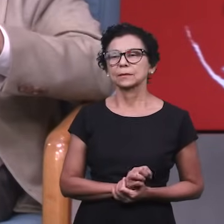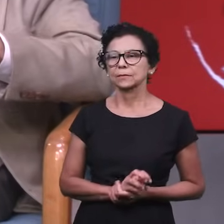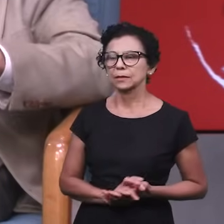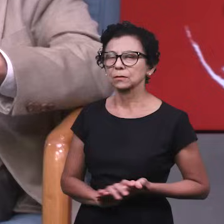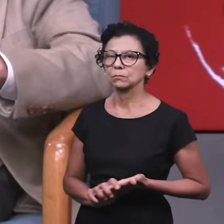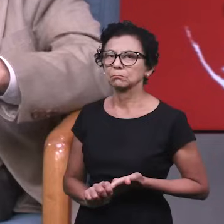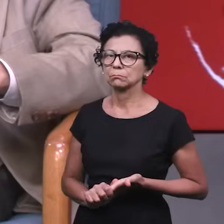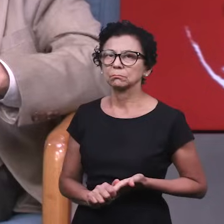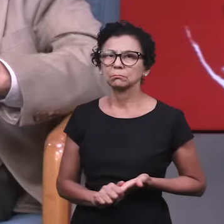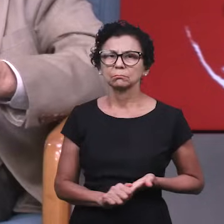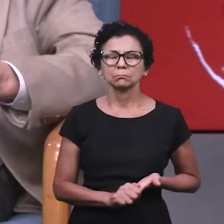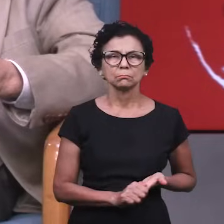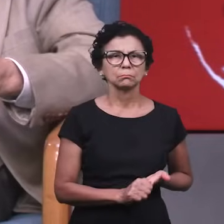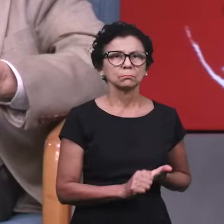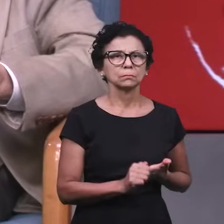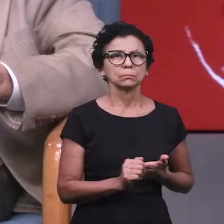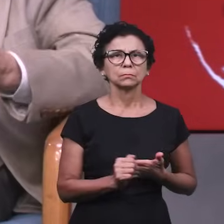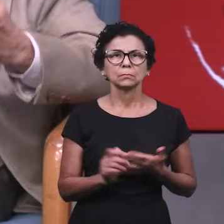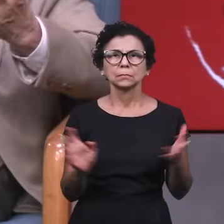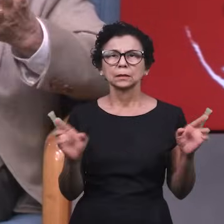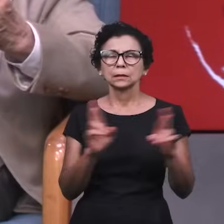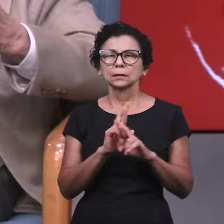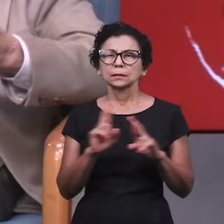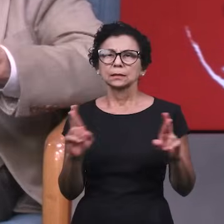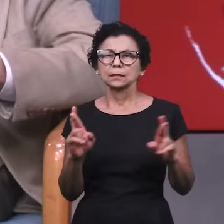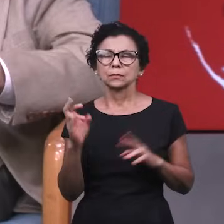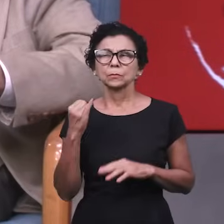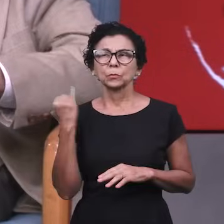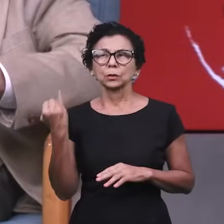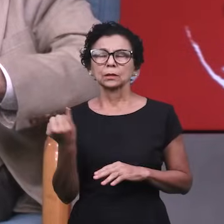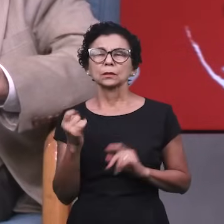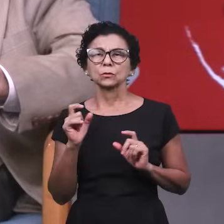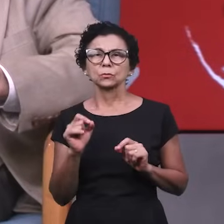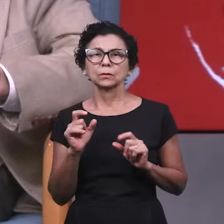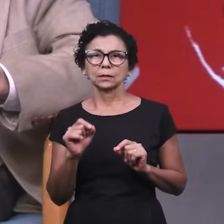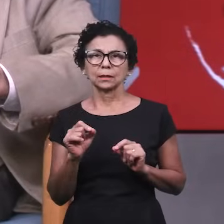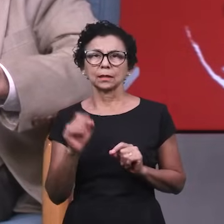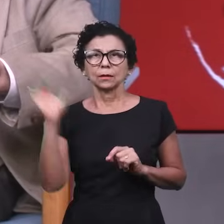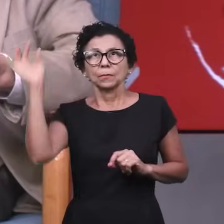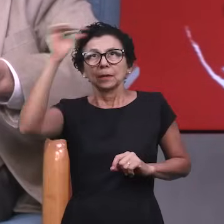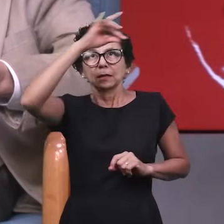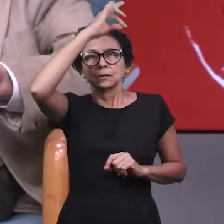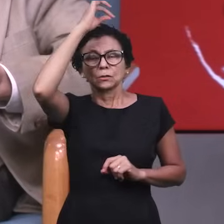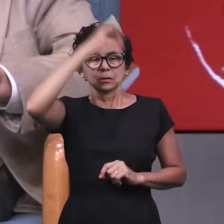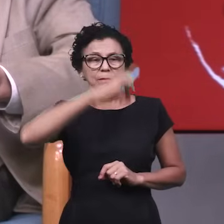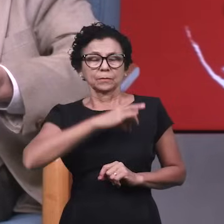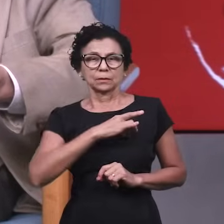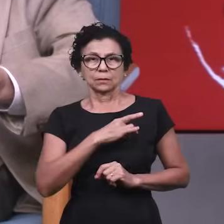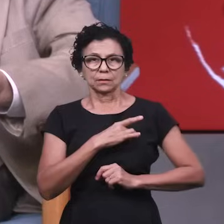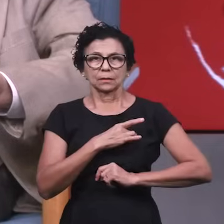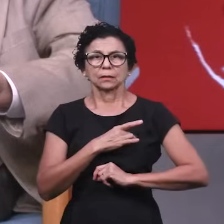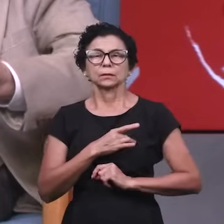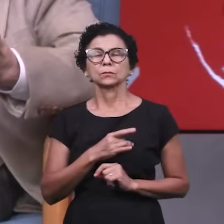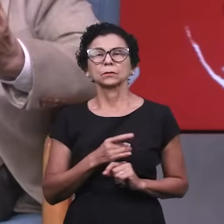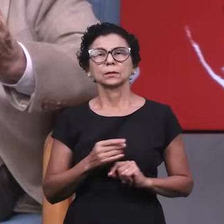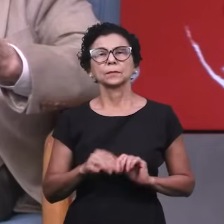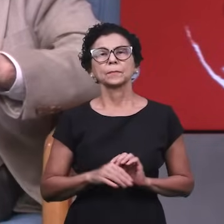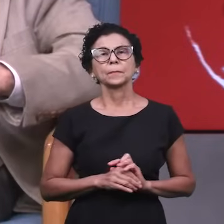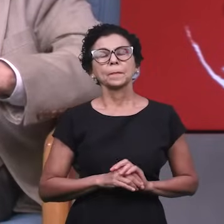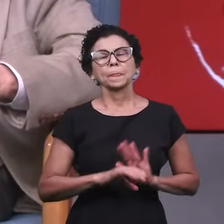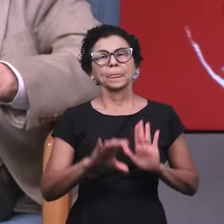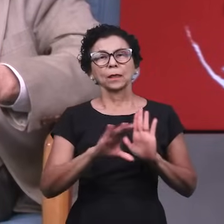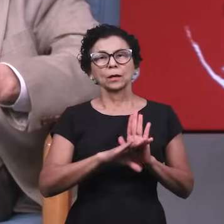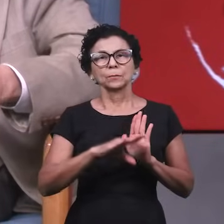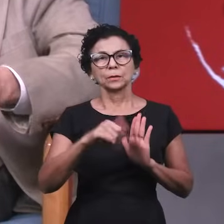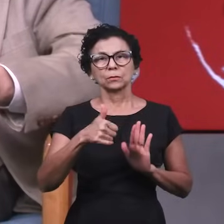faz uma colocação muito importante sobre o batismo com o Espírito Santo. Quando no capítulo 19, quando ele visita